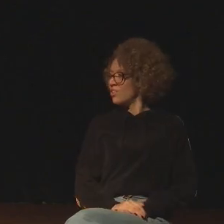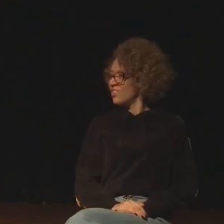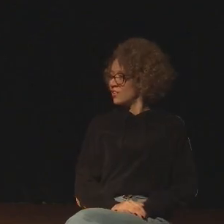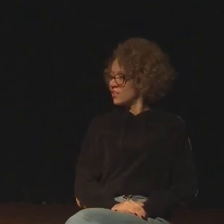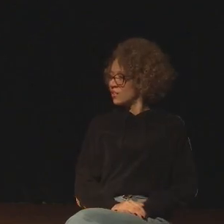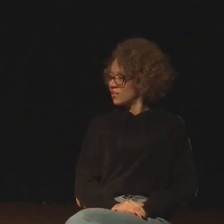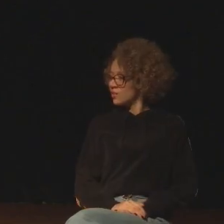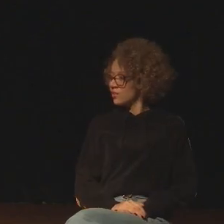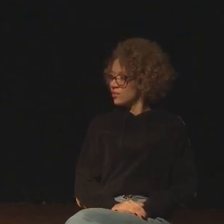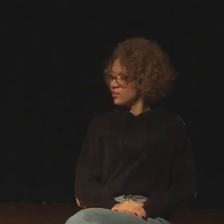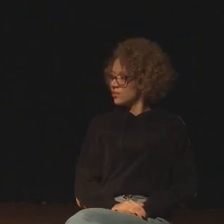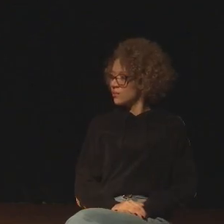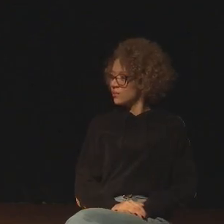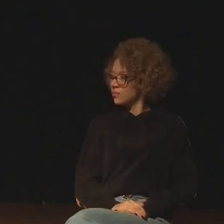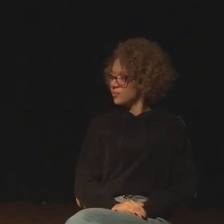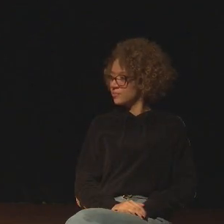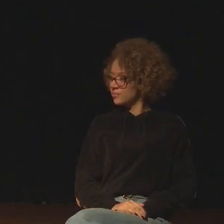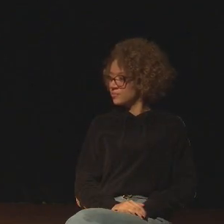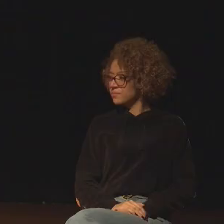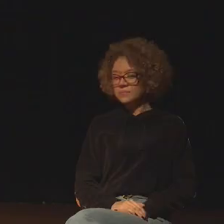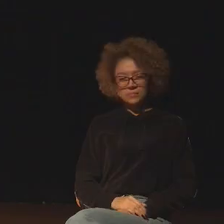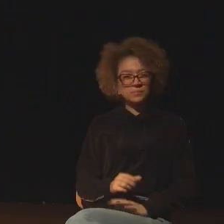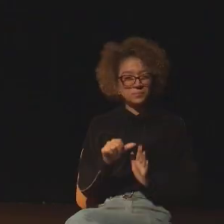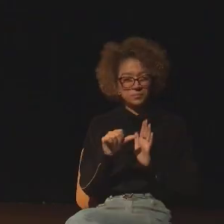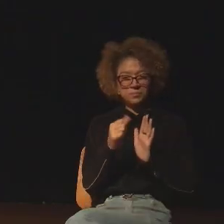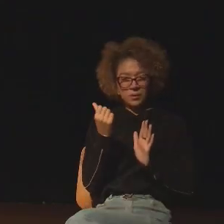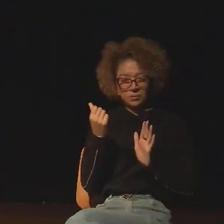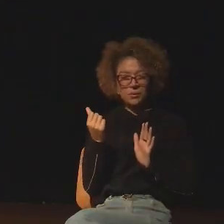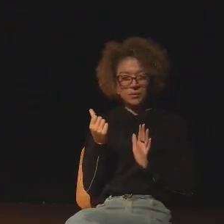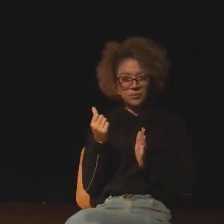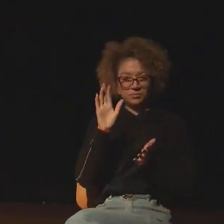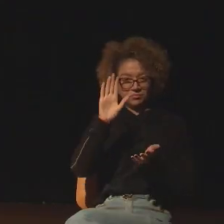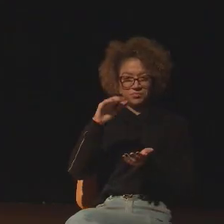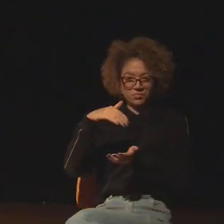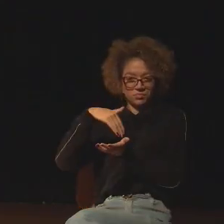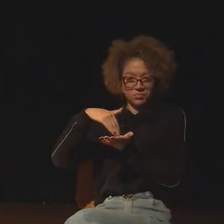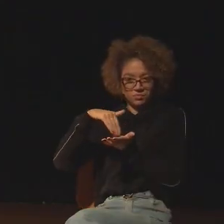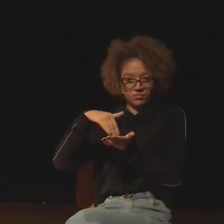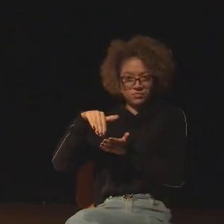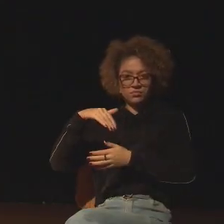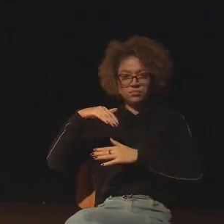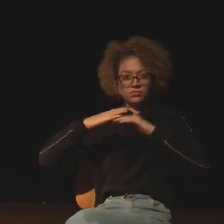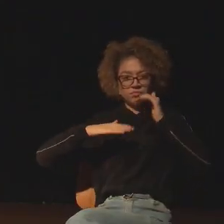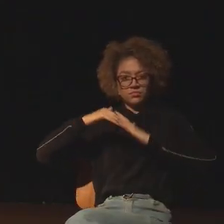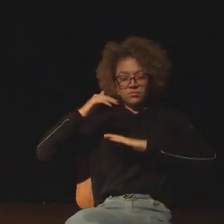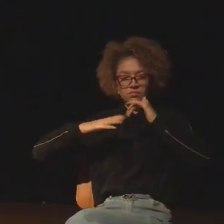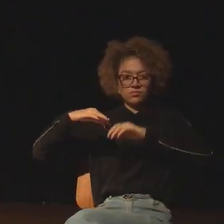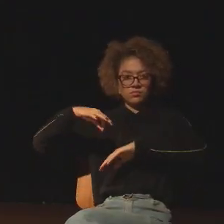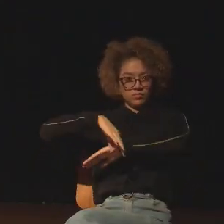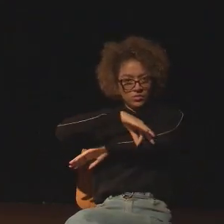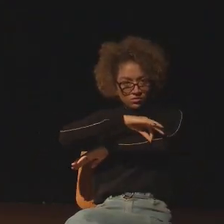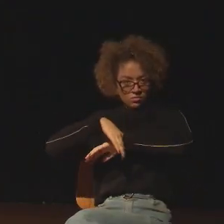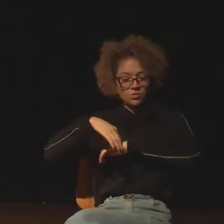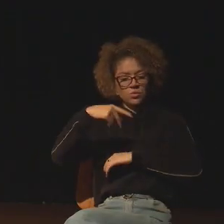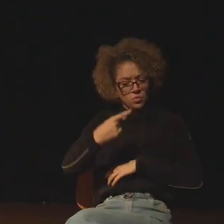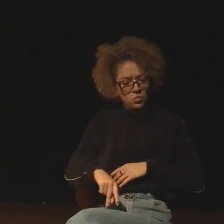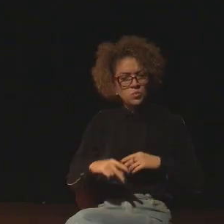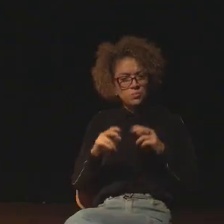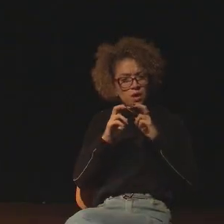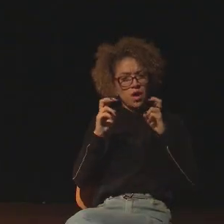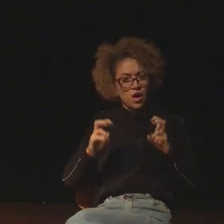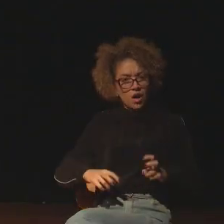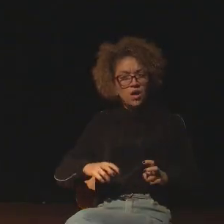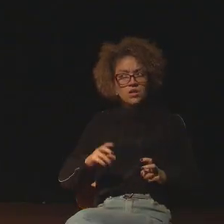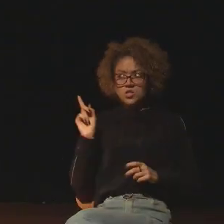Gostaria de, primeiramente, parabenizar a secretaria, o arquiteto, o próprio MASP pela iniciativa. Eu